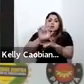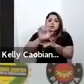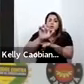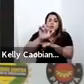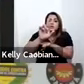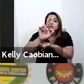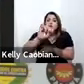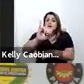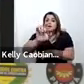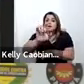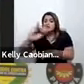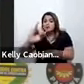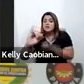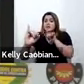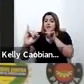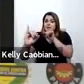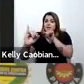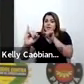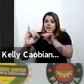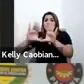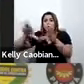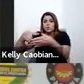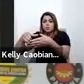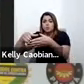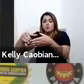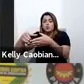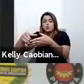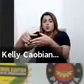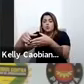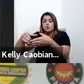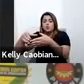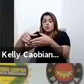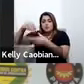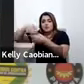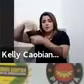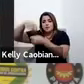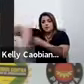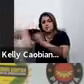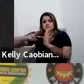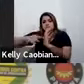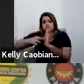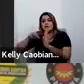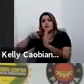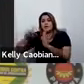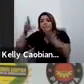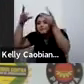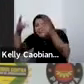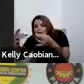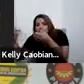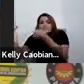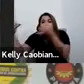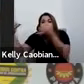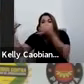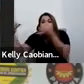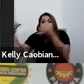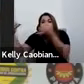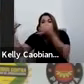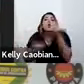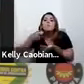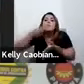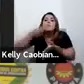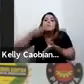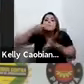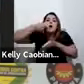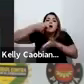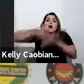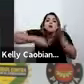corpo jurídico aqui do SMC. E ele vai detalhar para nós como foram esses 21 dias aí de batalha, que não foi fácil, né? São